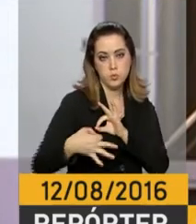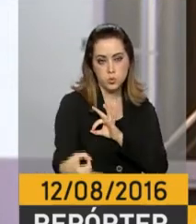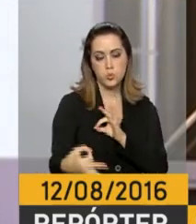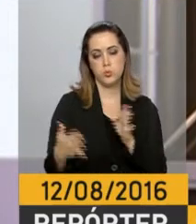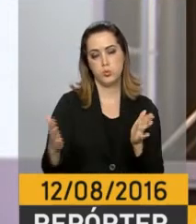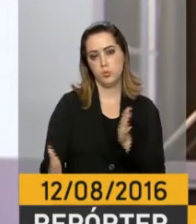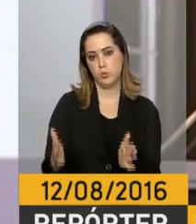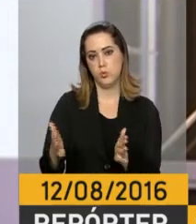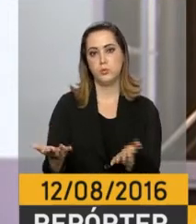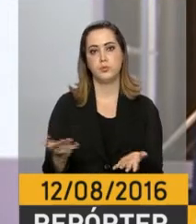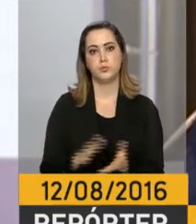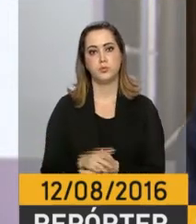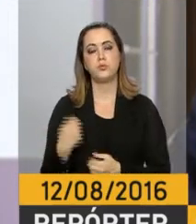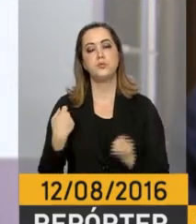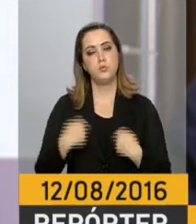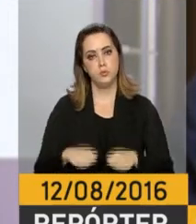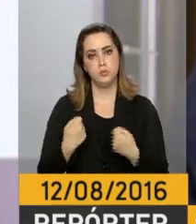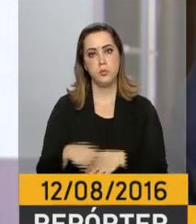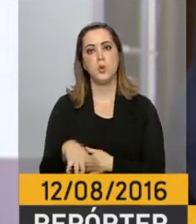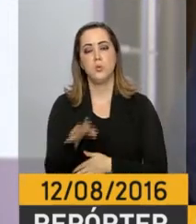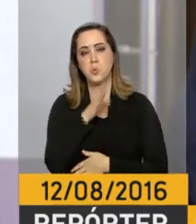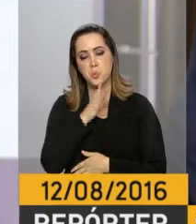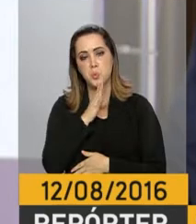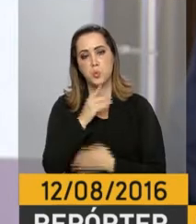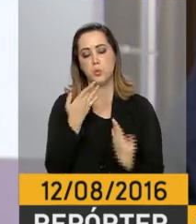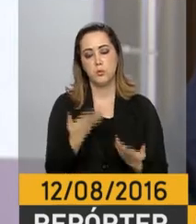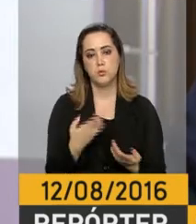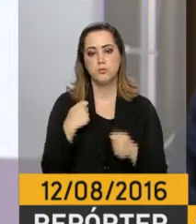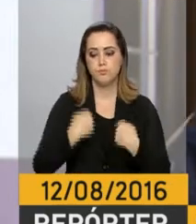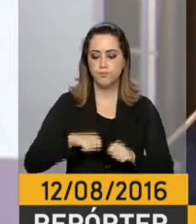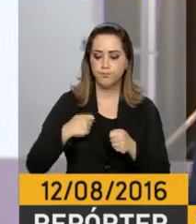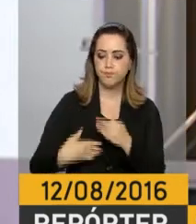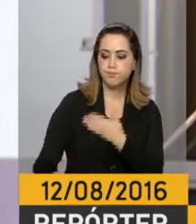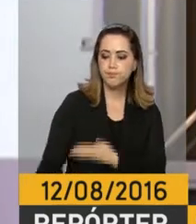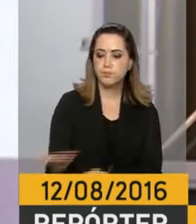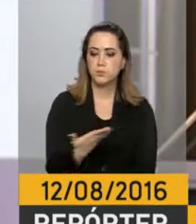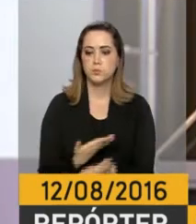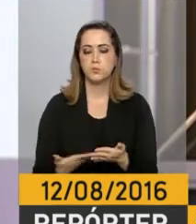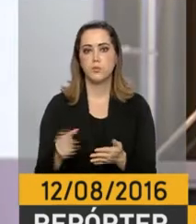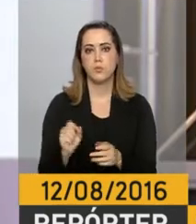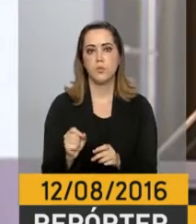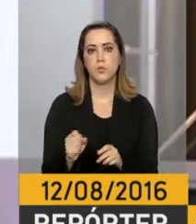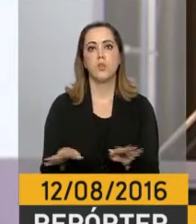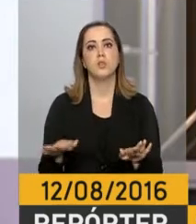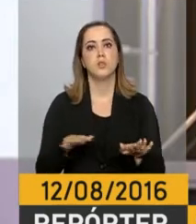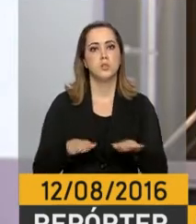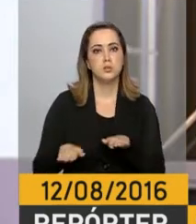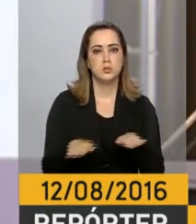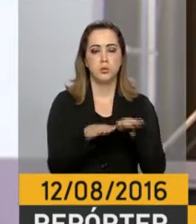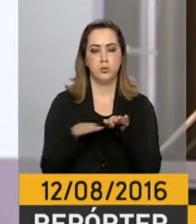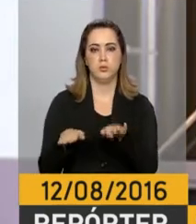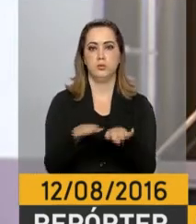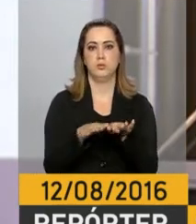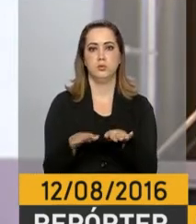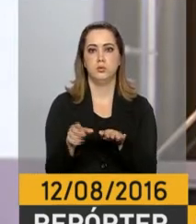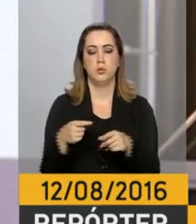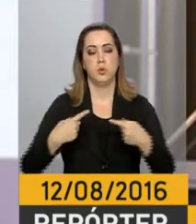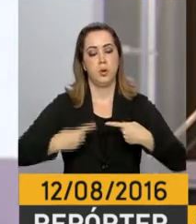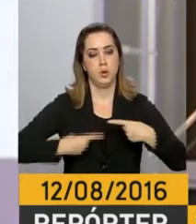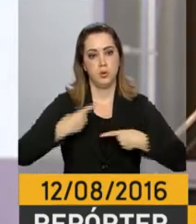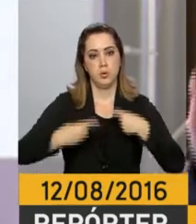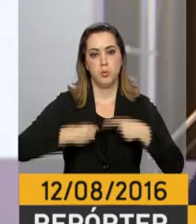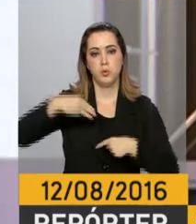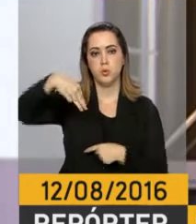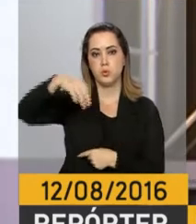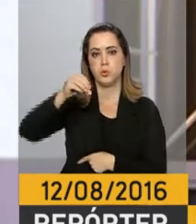Temos também que reconhecer que é necessário ter uma interação entre a política monetária e a solidez e eficiência do sistema